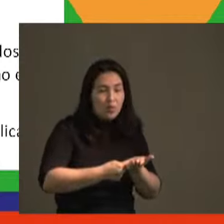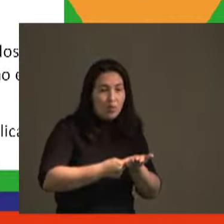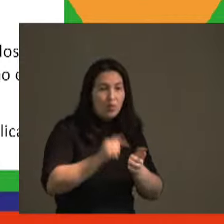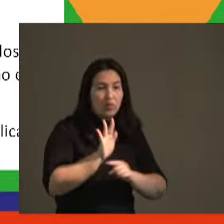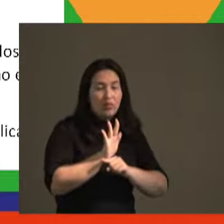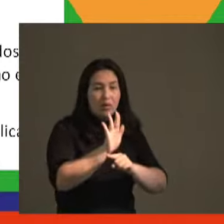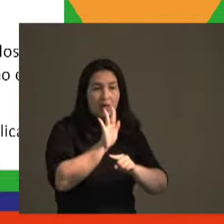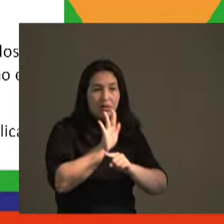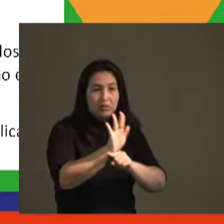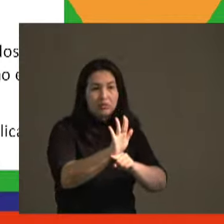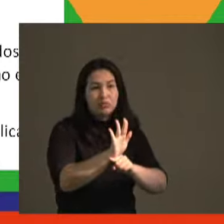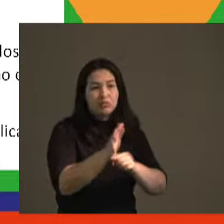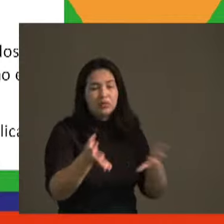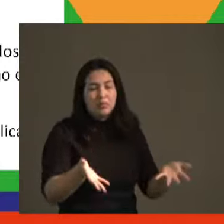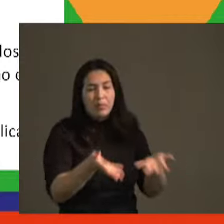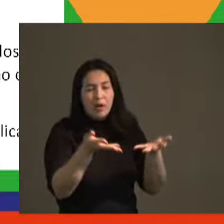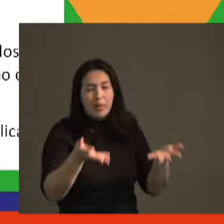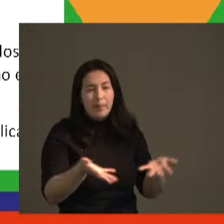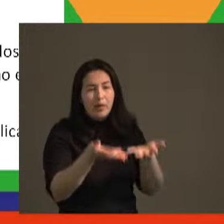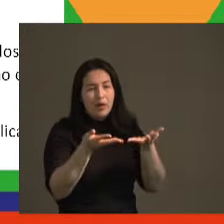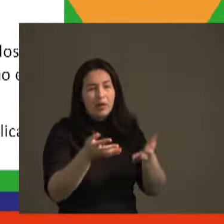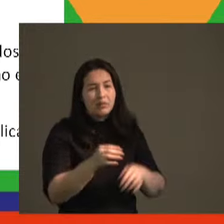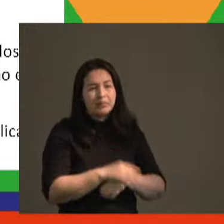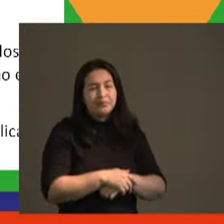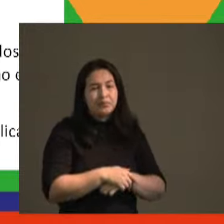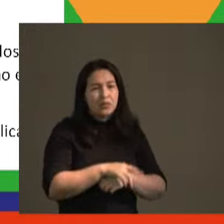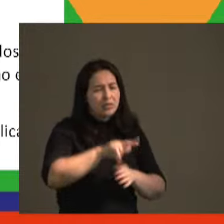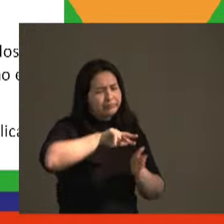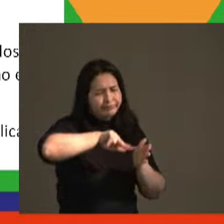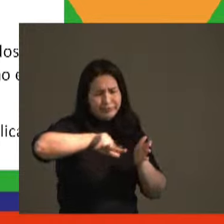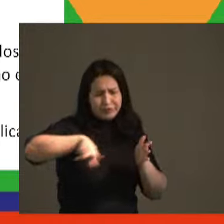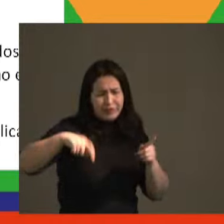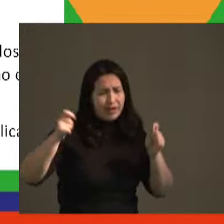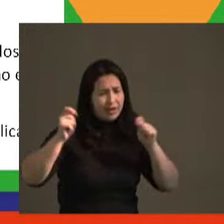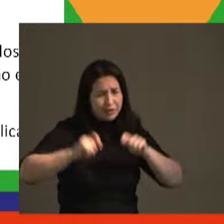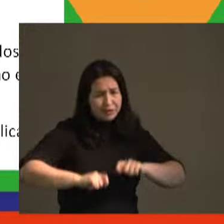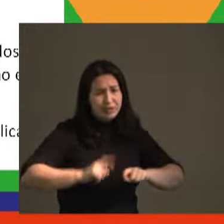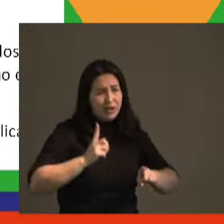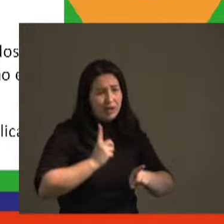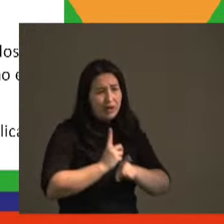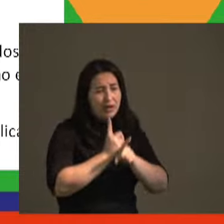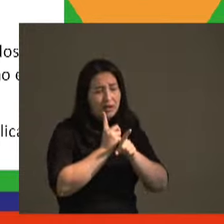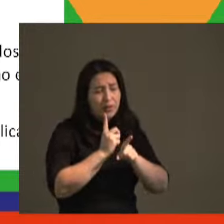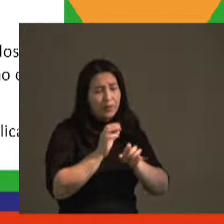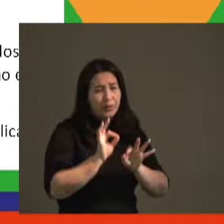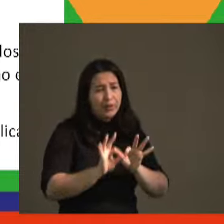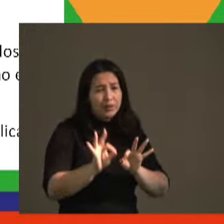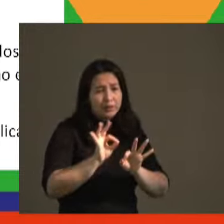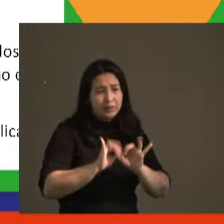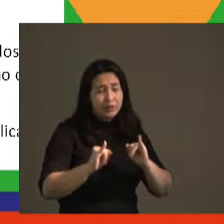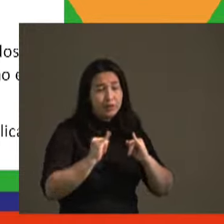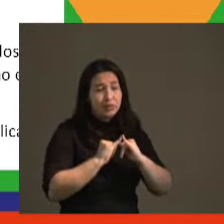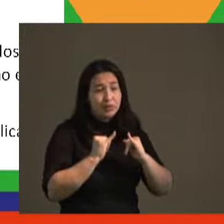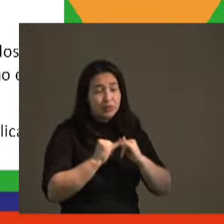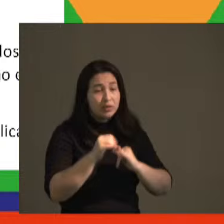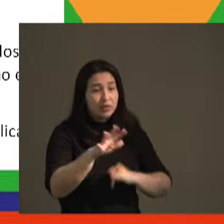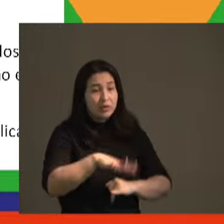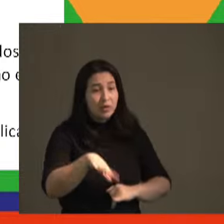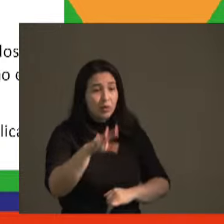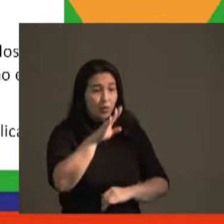cooperação, termos de fomento, termos de colaboração e outros instrumentos congêneres com órgãos e entidades da administração pública